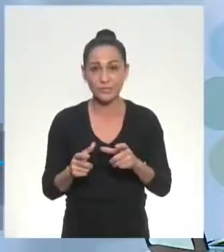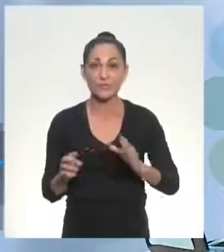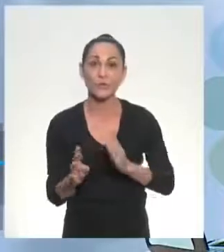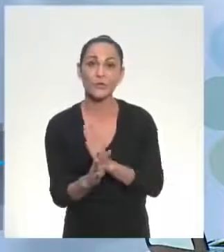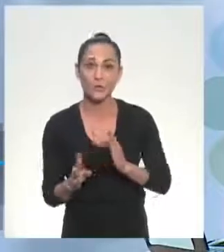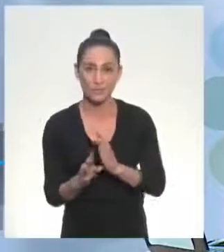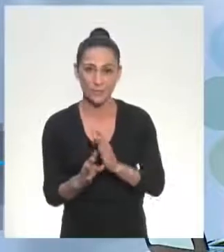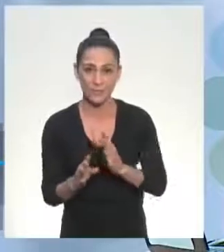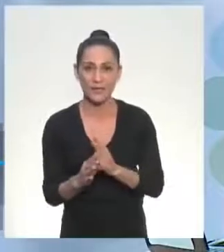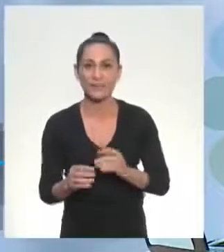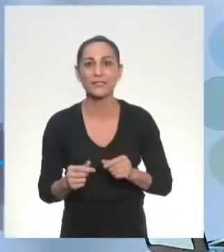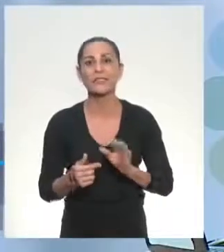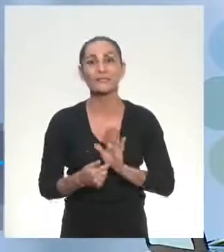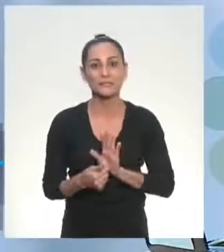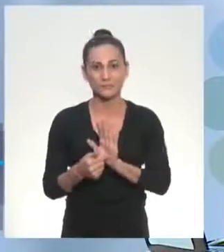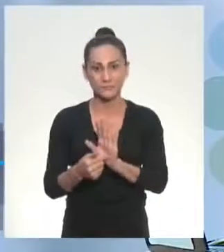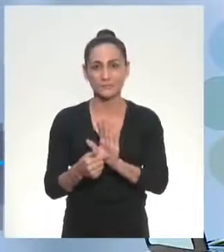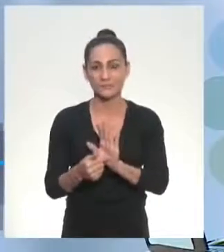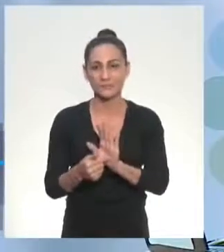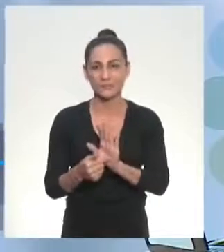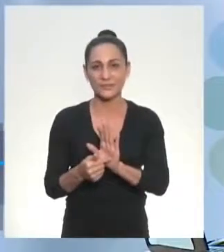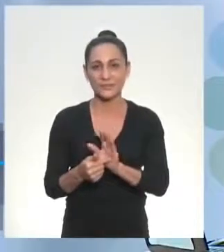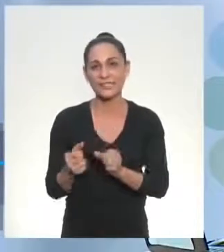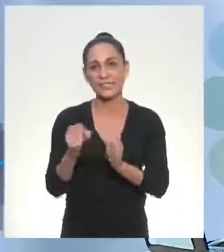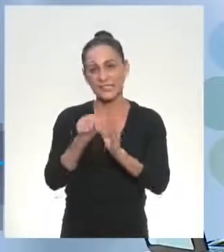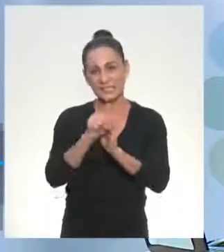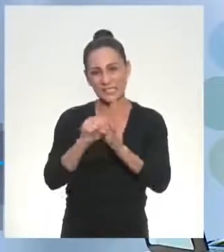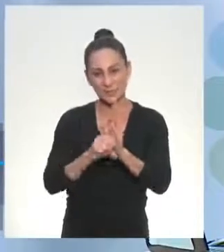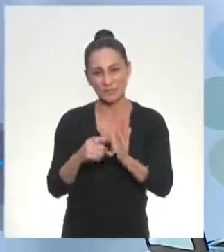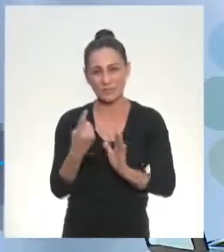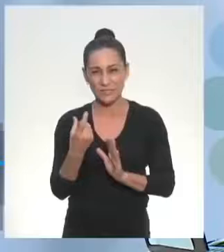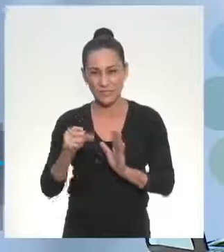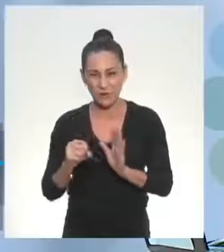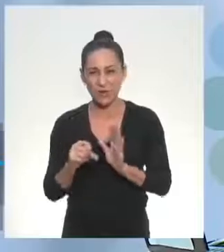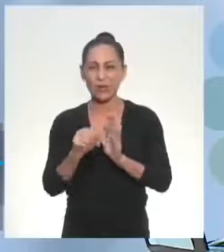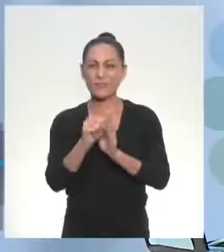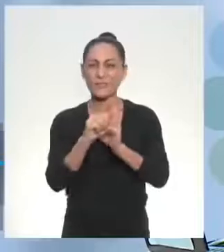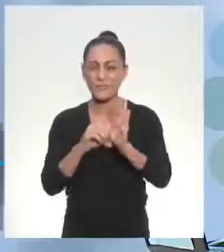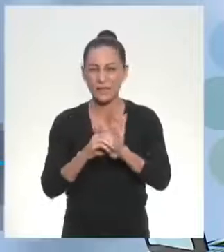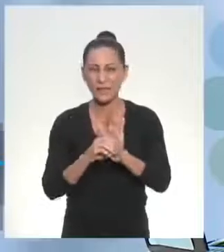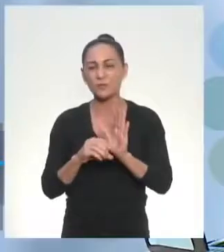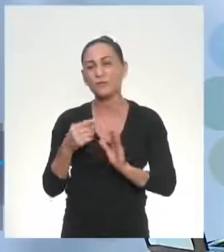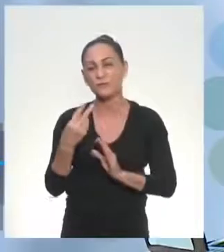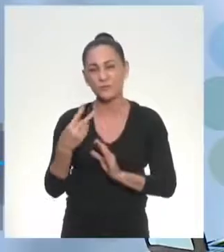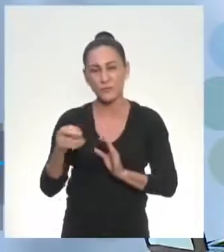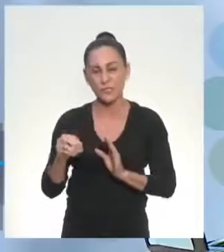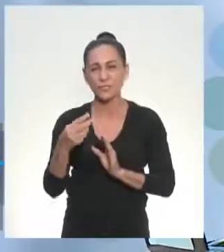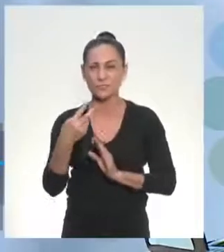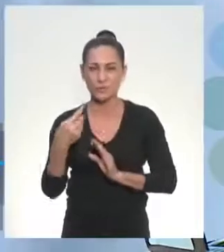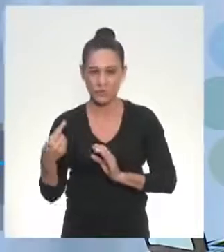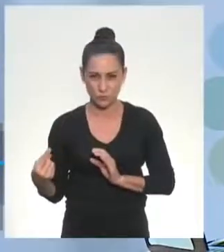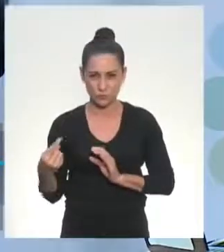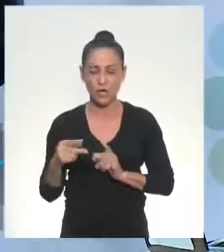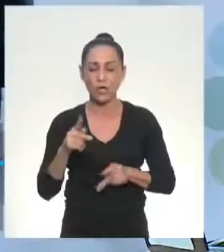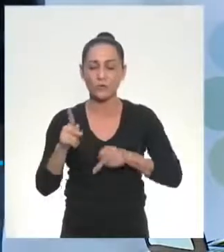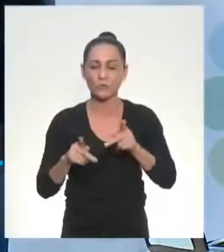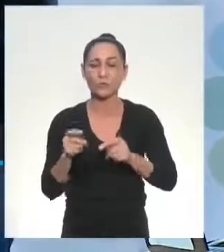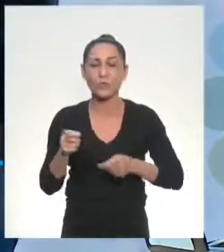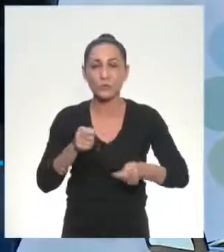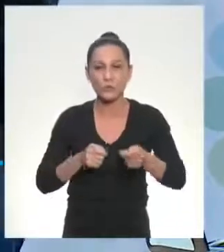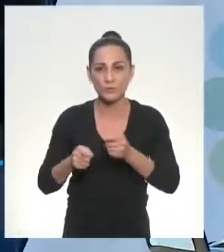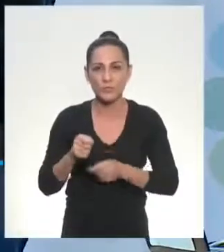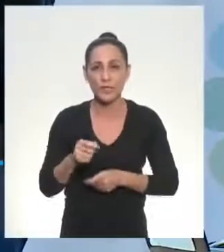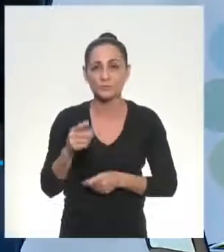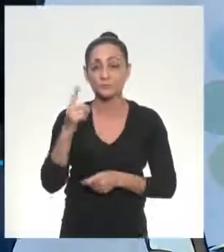temos aí, né, nesses séculos 19, 20 e 21, com a concentração populacional, tá certo? Vamos